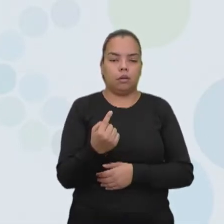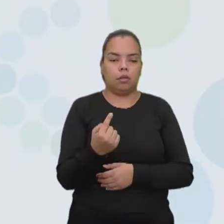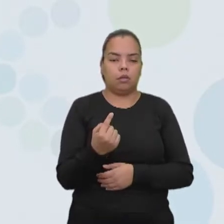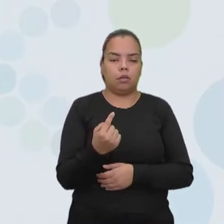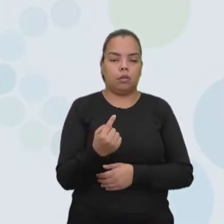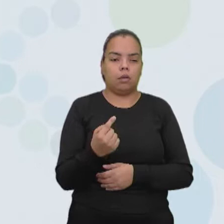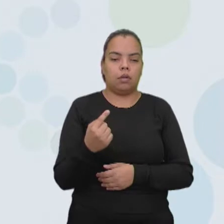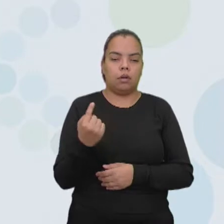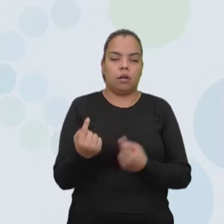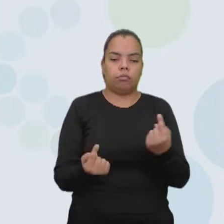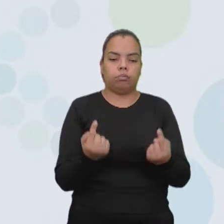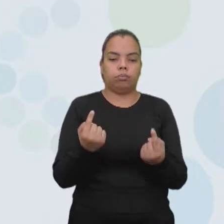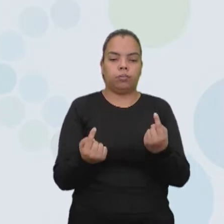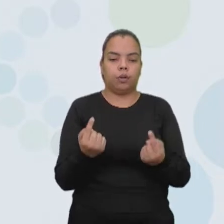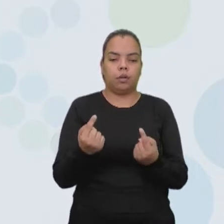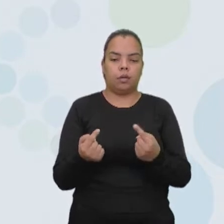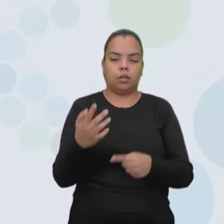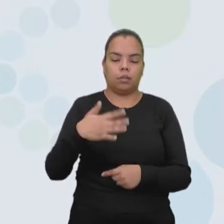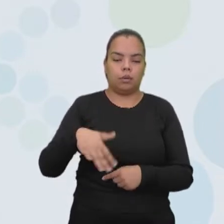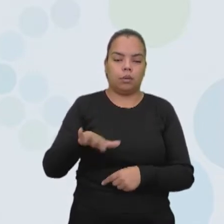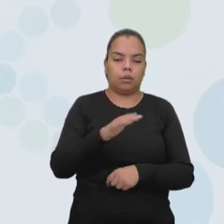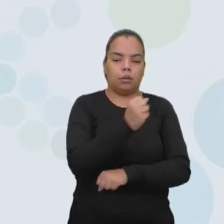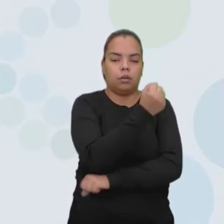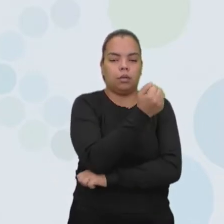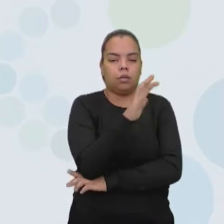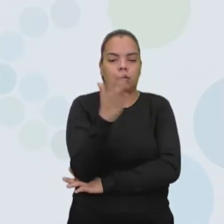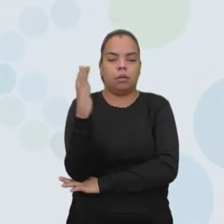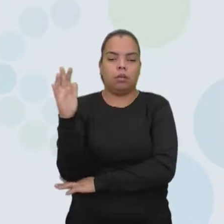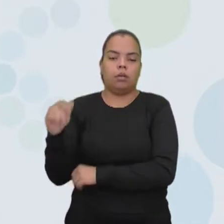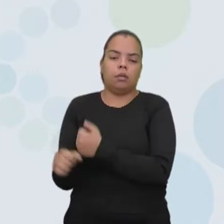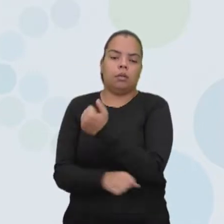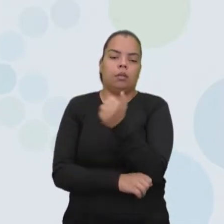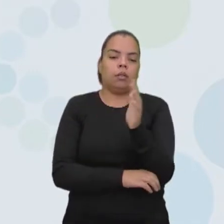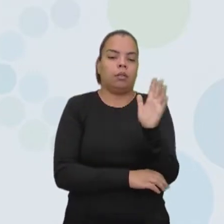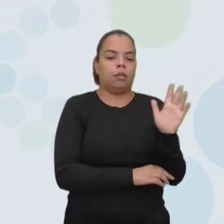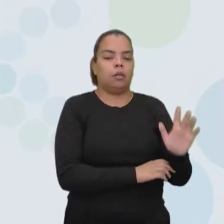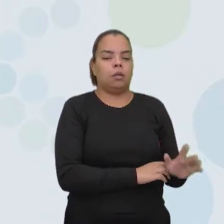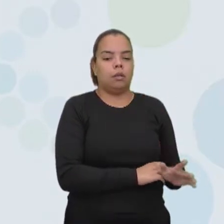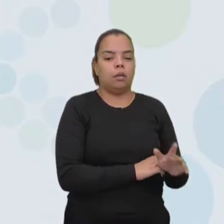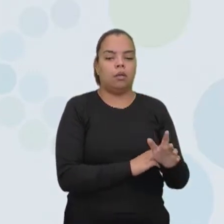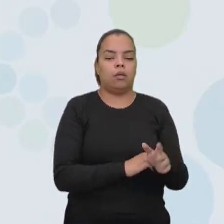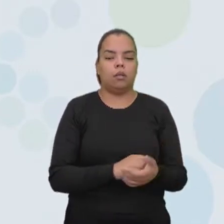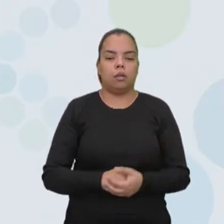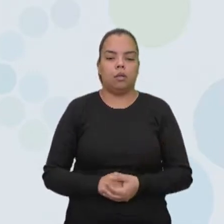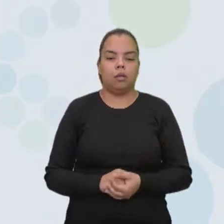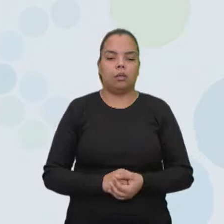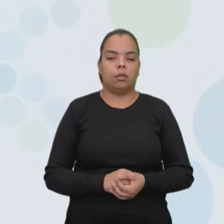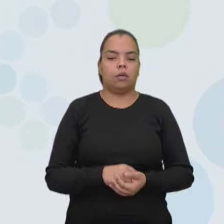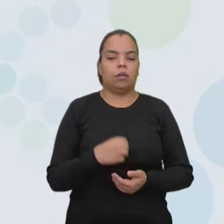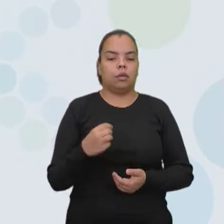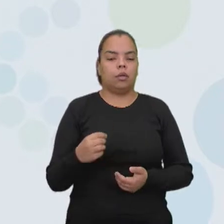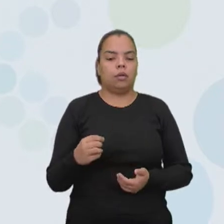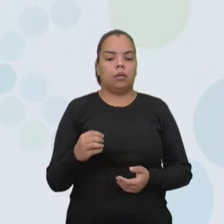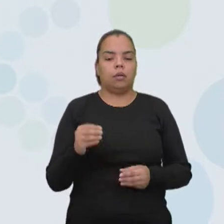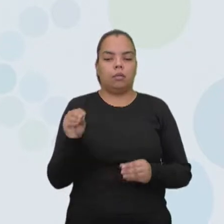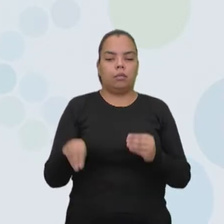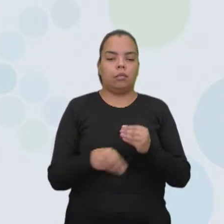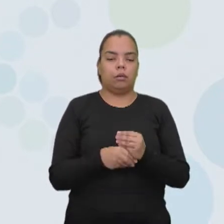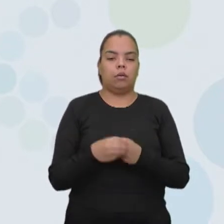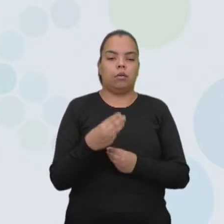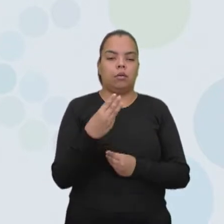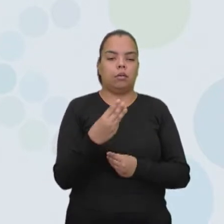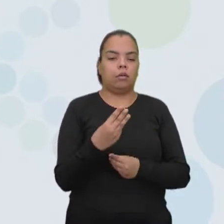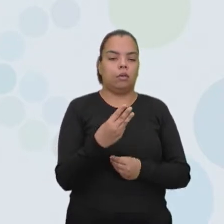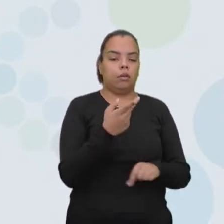o indivíduo e o ambiente, e temos aí o componente curricular 3 desta unidade, das rochas ao